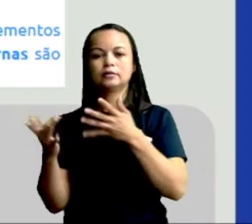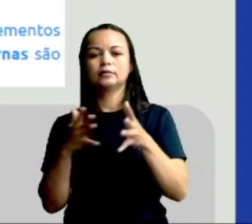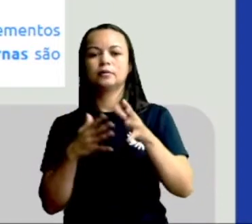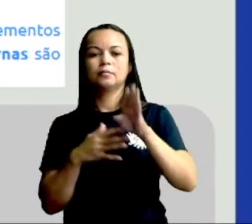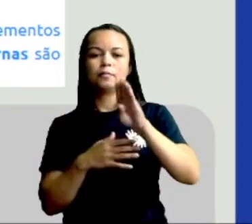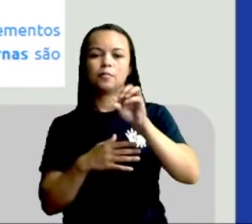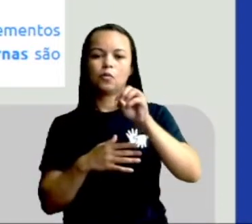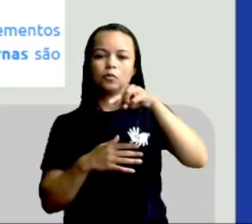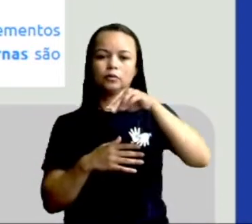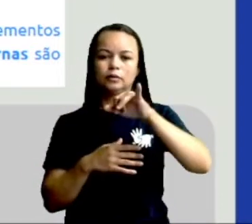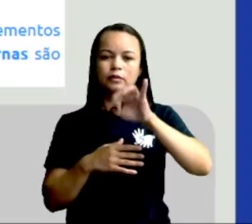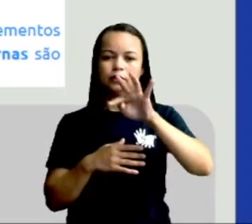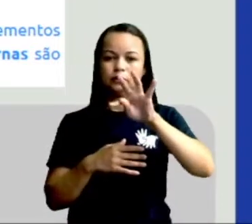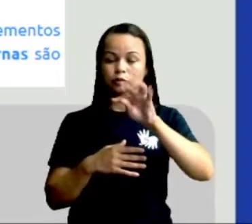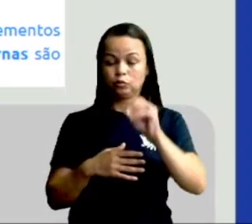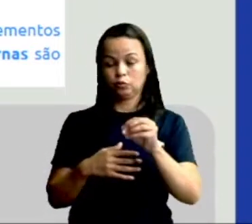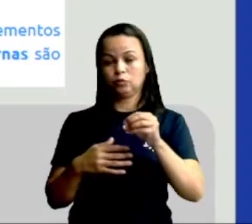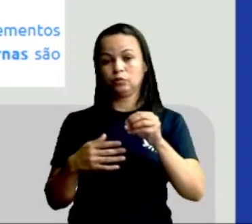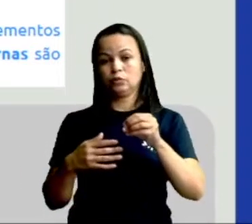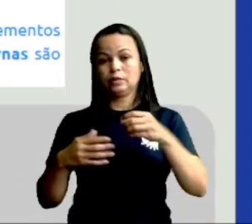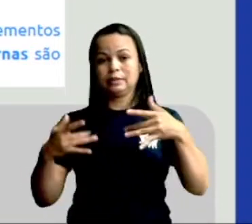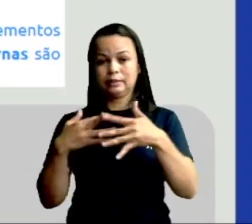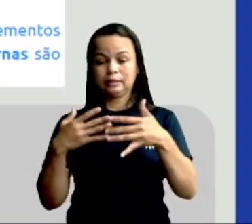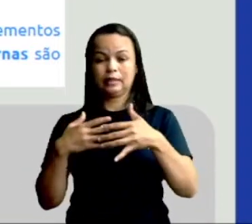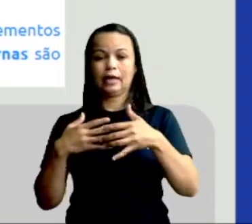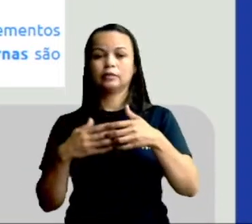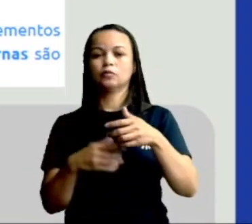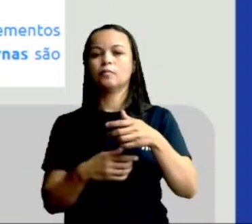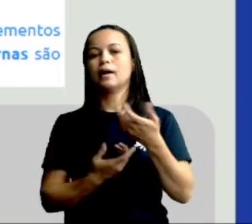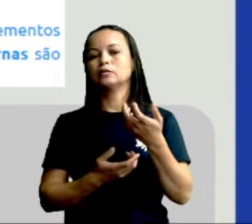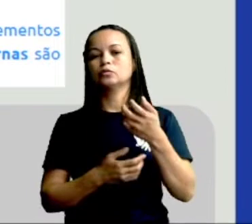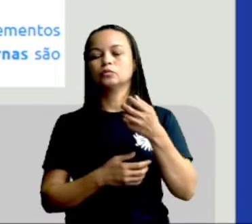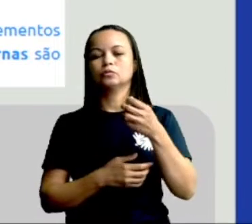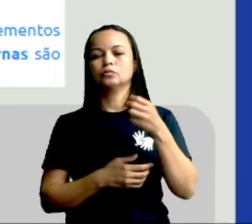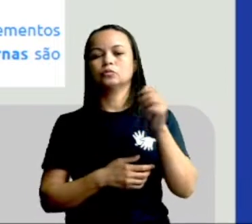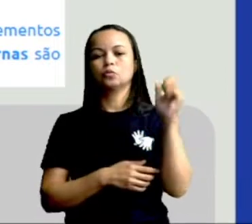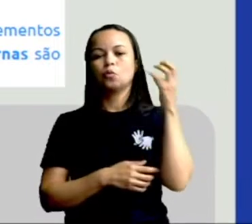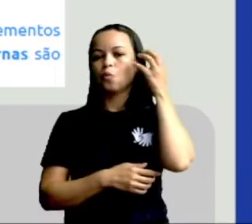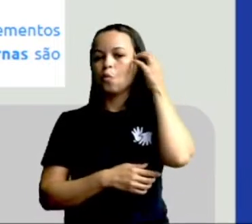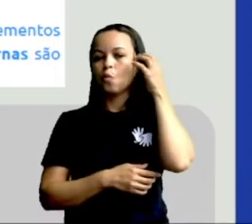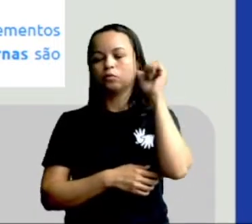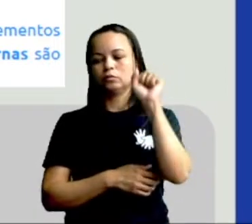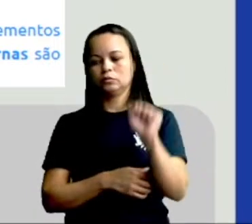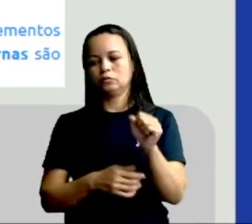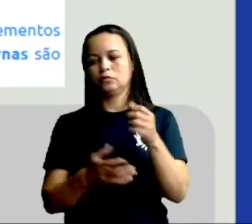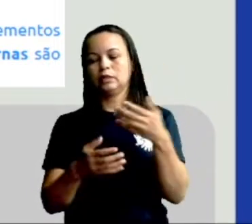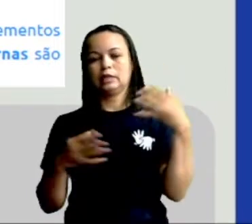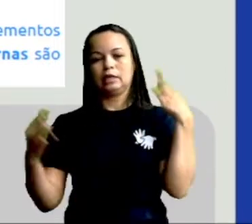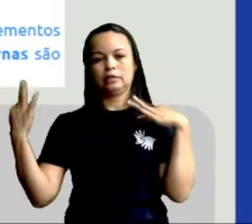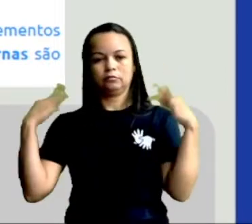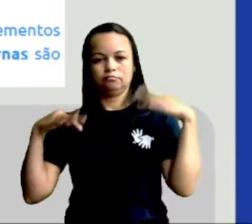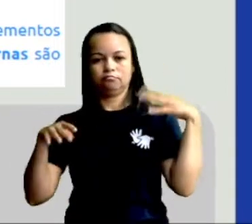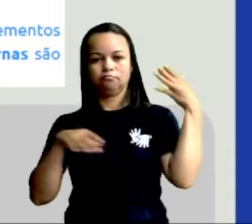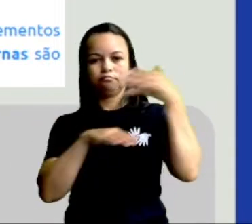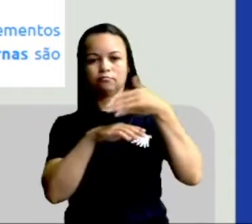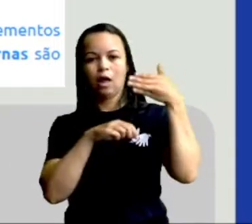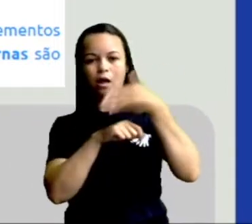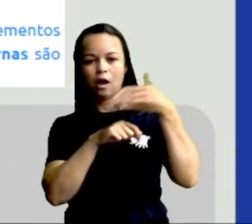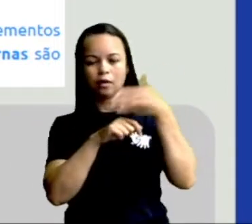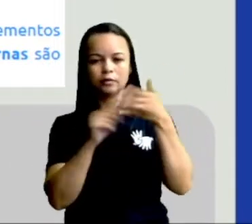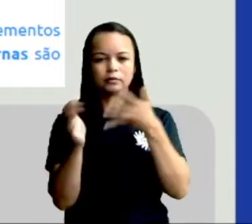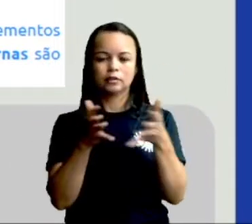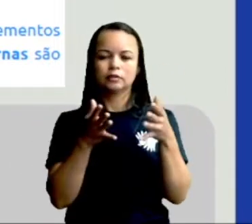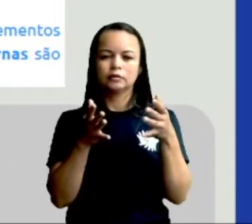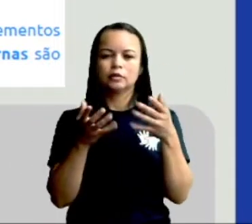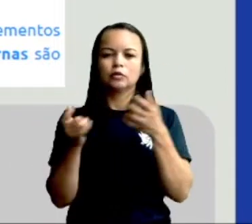Mato Grosso do Sul Bonito é um dos mais belos destinos brasileiros O que é atrai turistas que buscam como